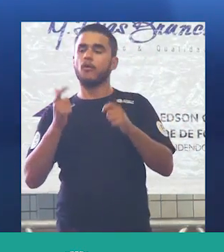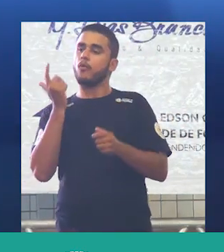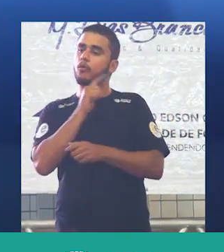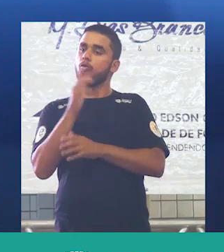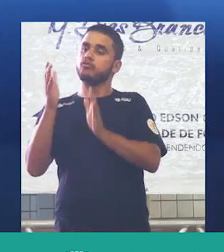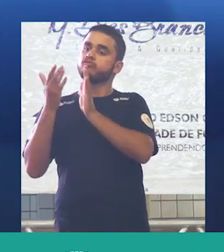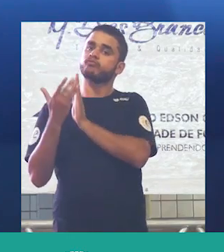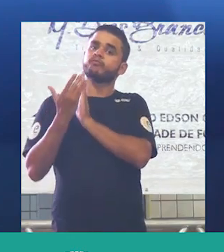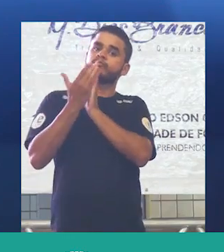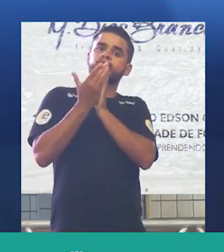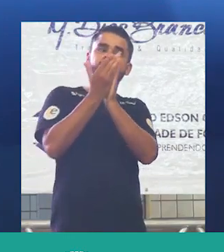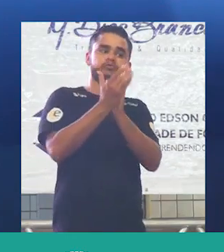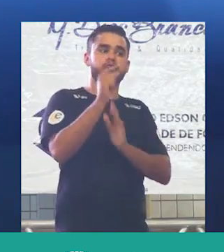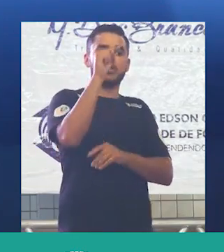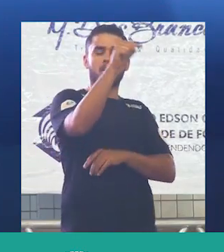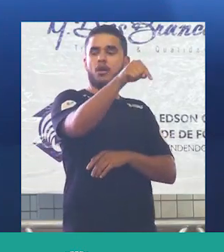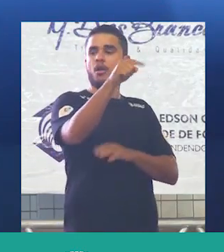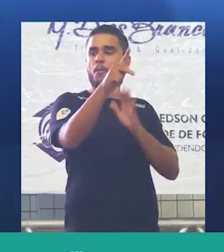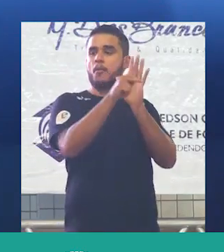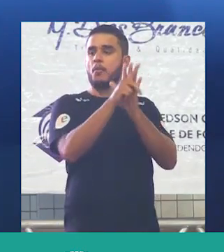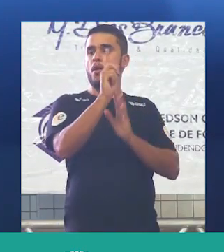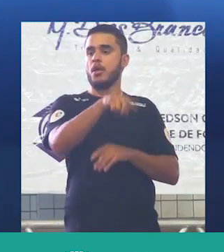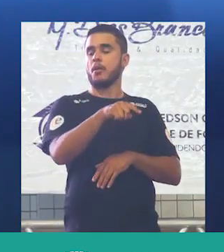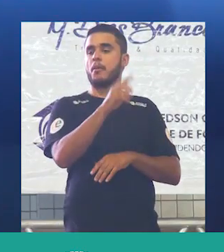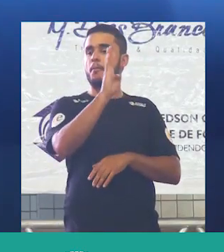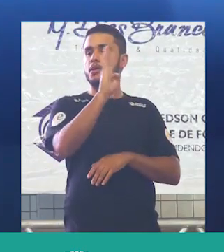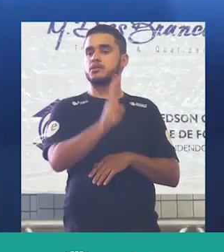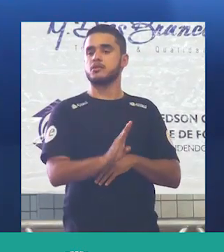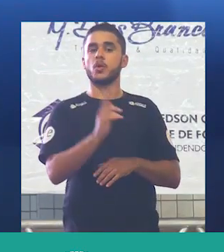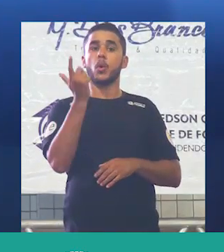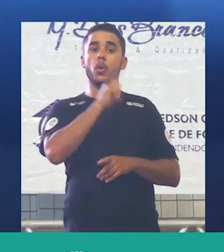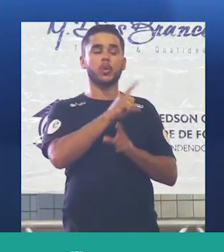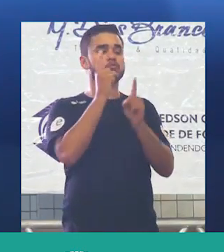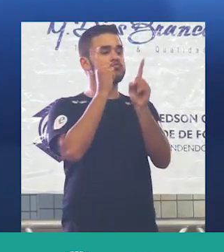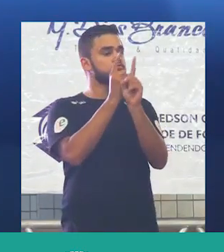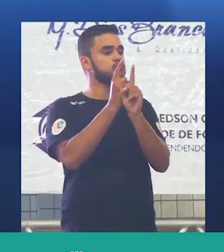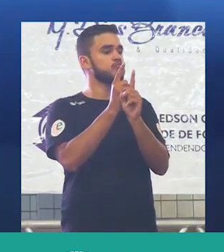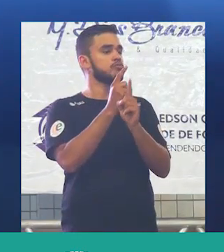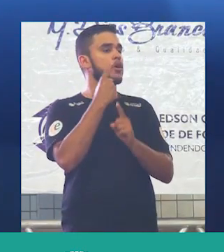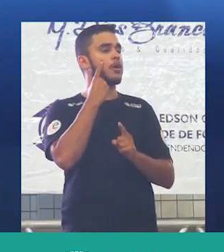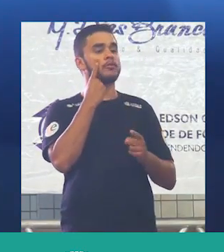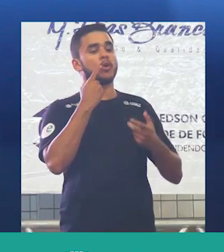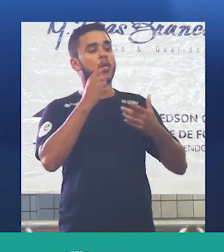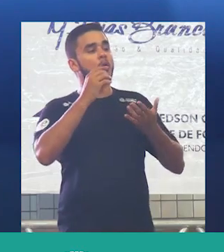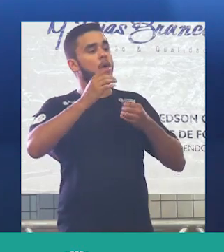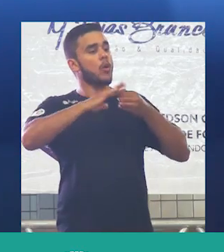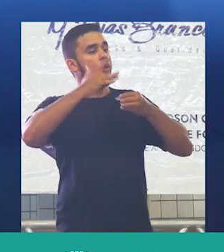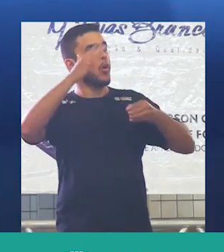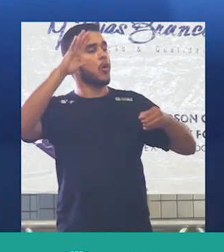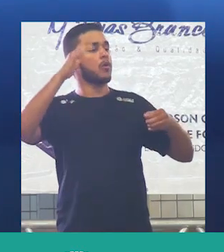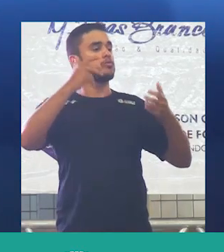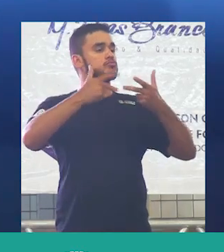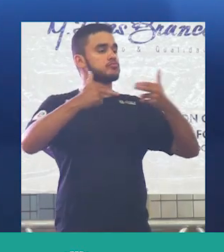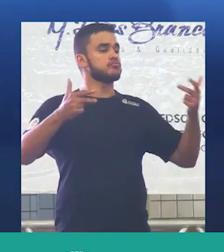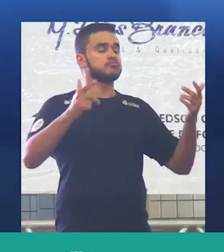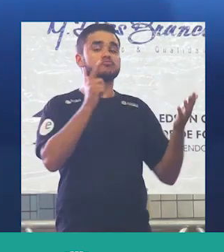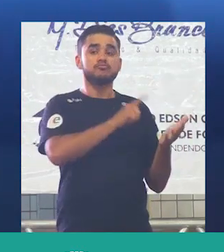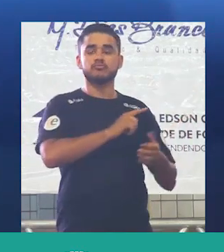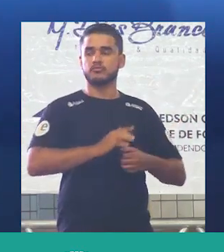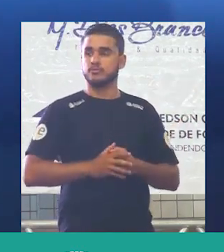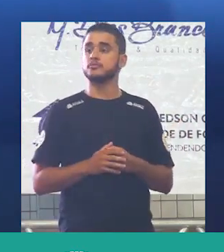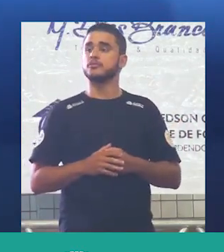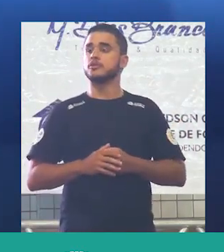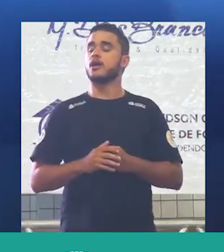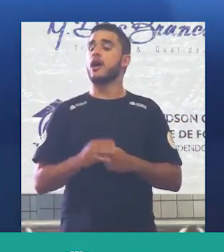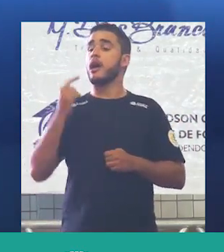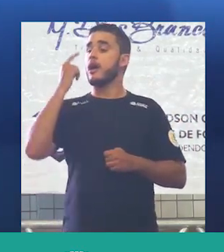investir no Brasil numa tentativa de encontrar ouro ou de encontrar algum produto que fosse extremamente lucrativo. Aí